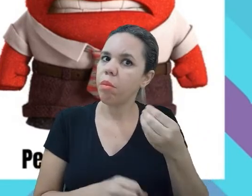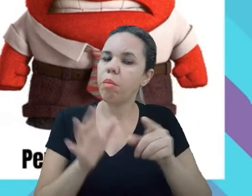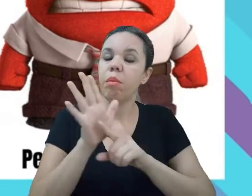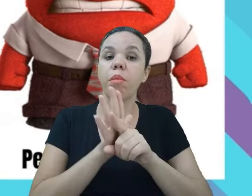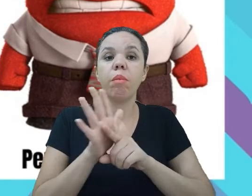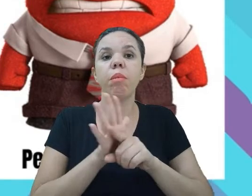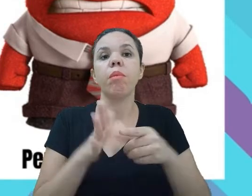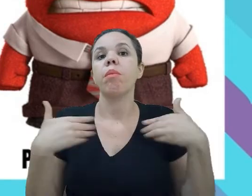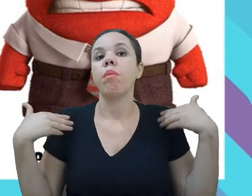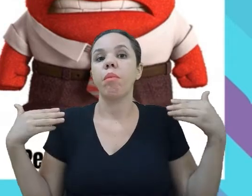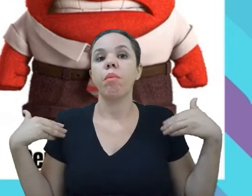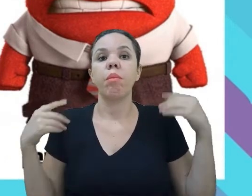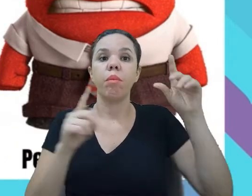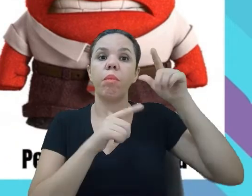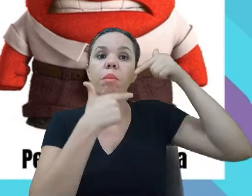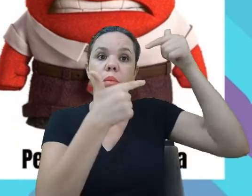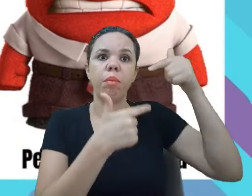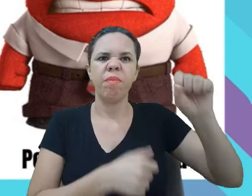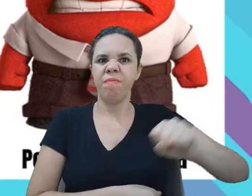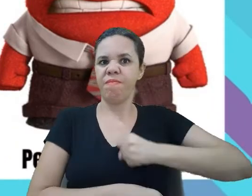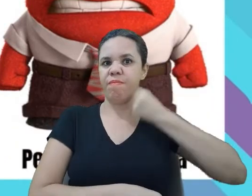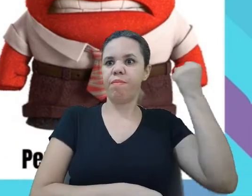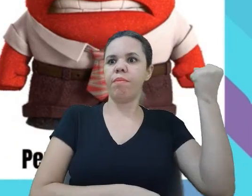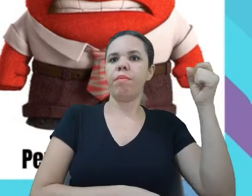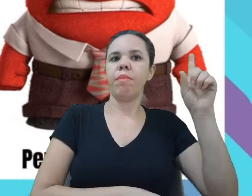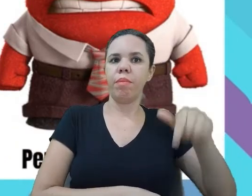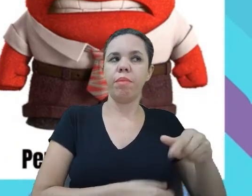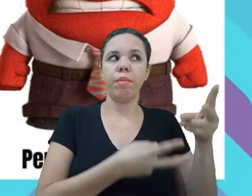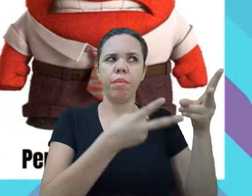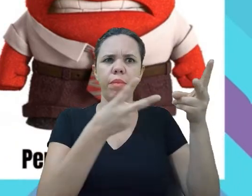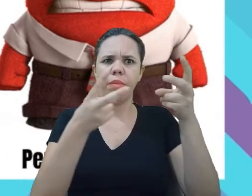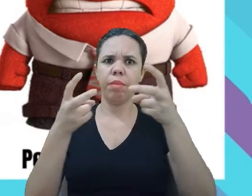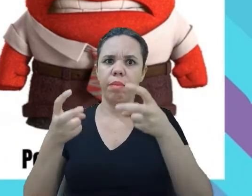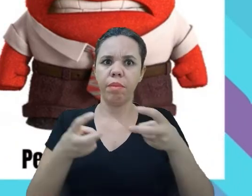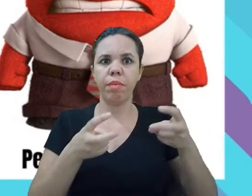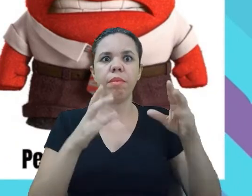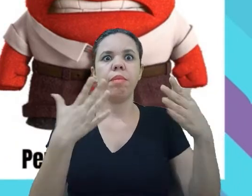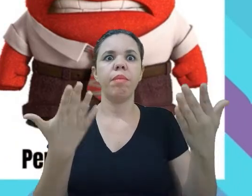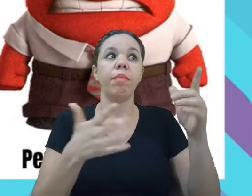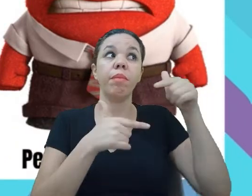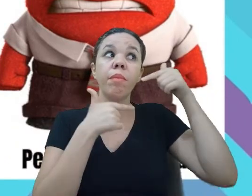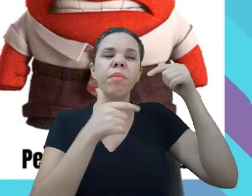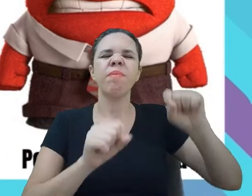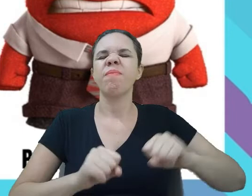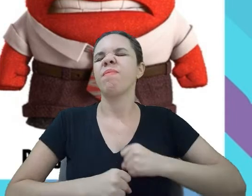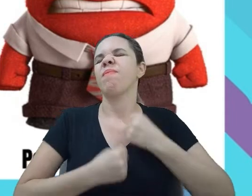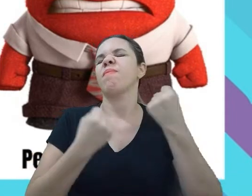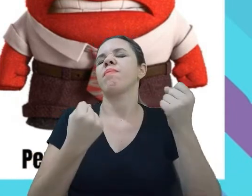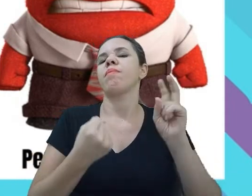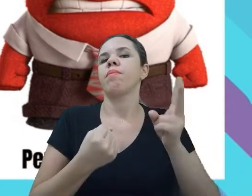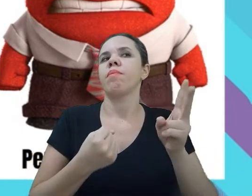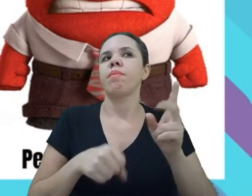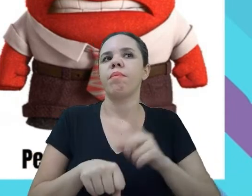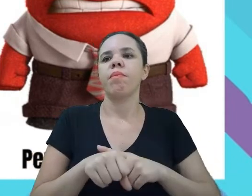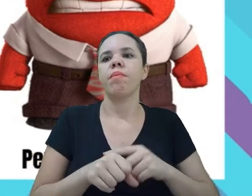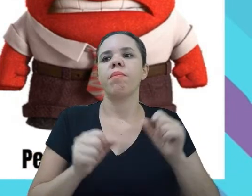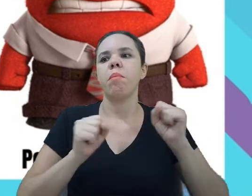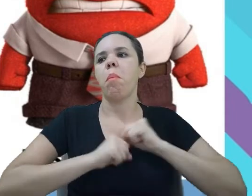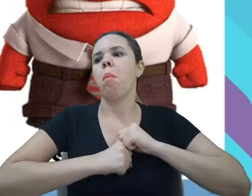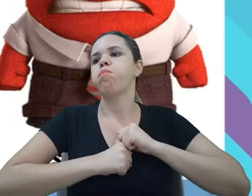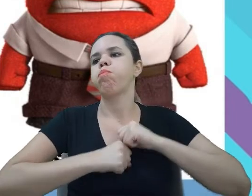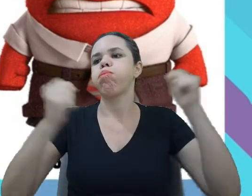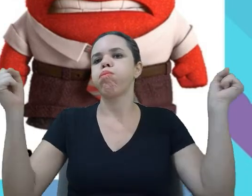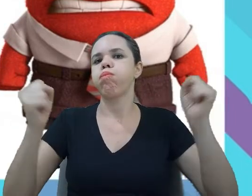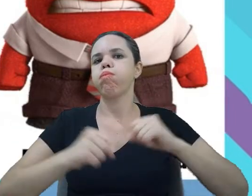as ilhas da personalidade de Riley são afetadas e a situação foge do controle. Lowen define